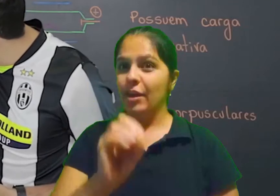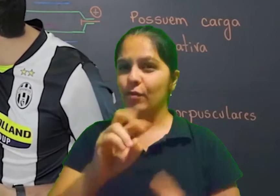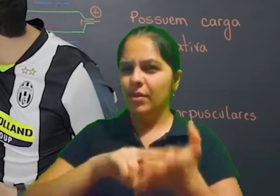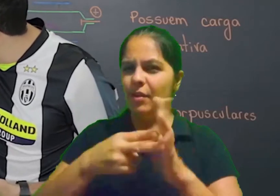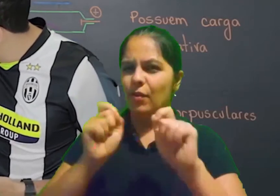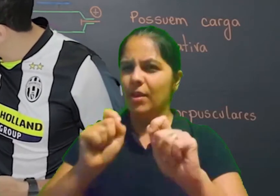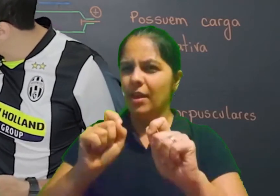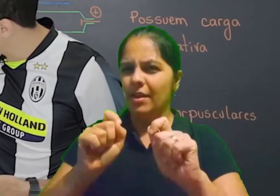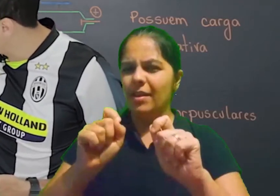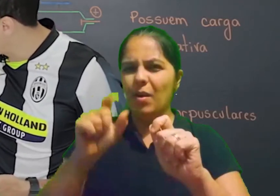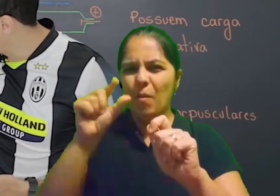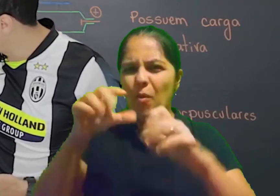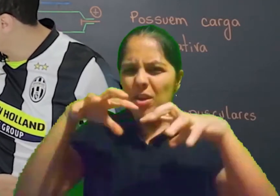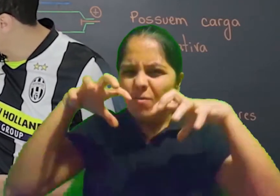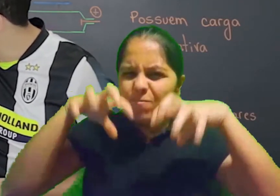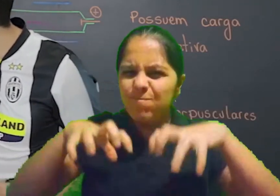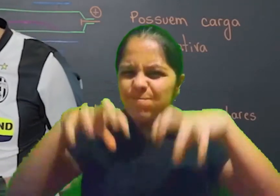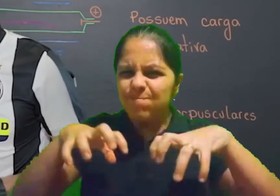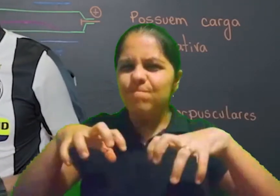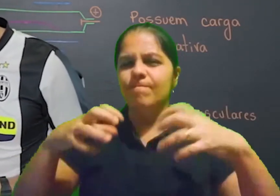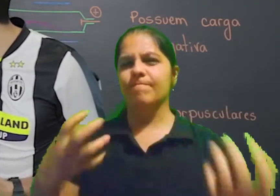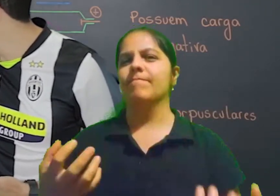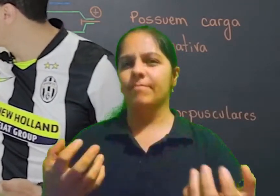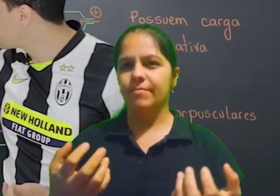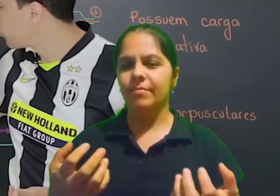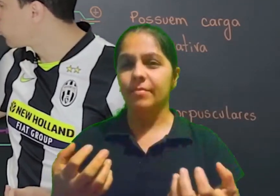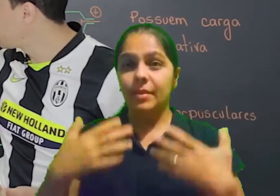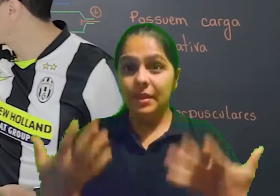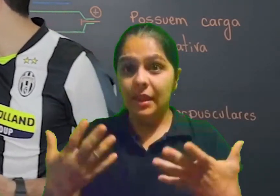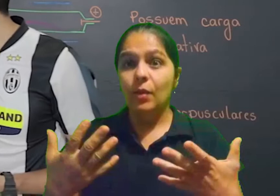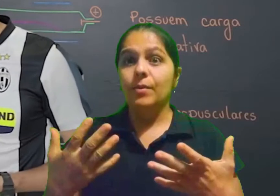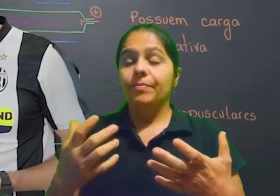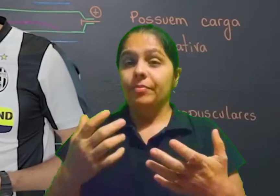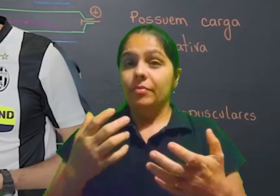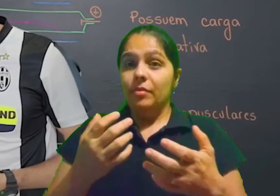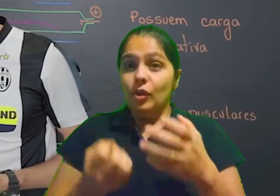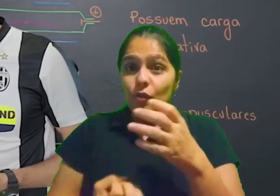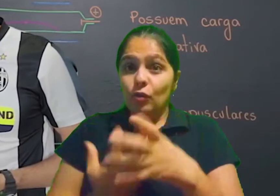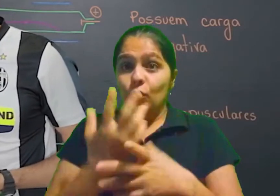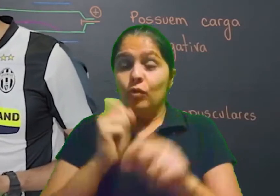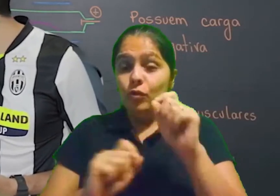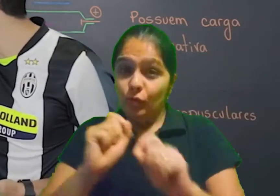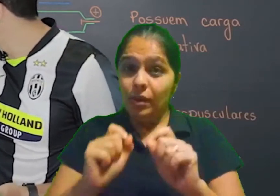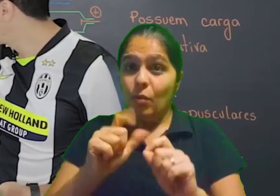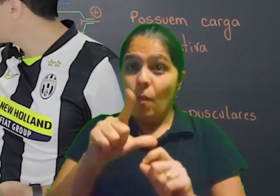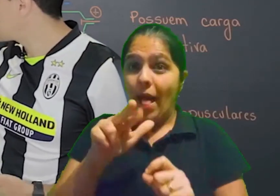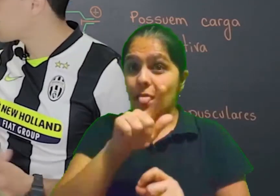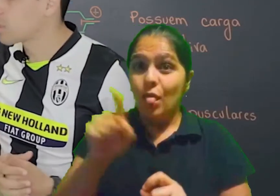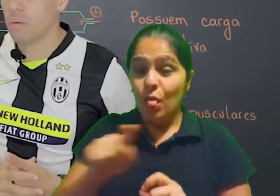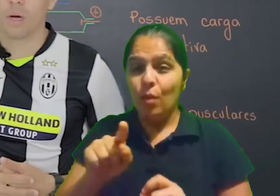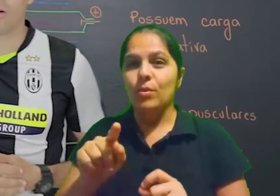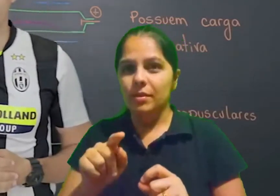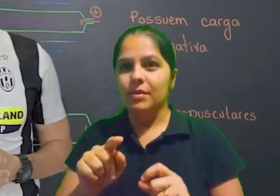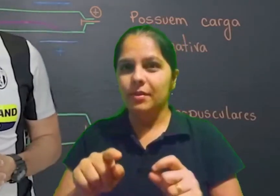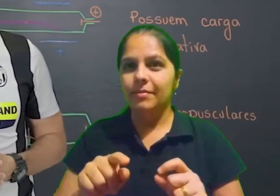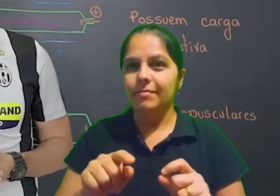tirei quase todo o gás que tem aqui dentro, ampolinha de vidro, surge uma luz do polo positivo em